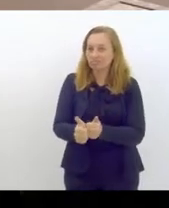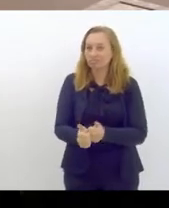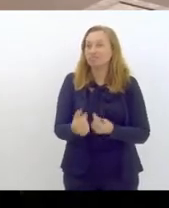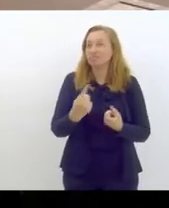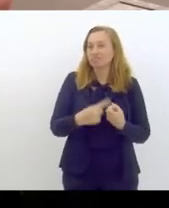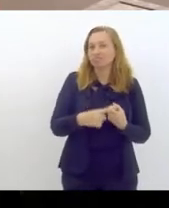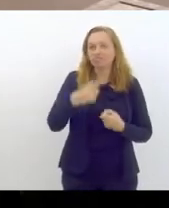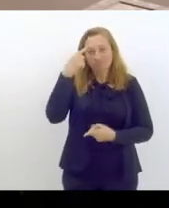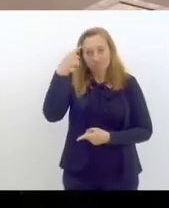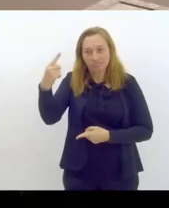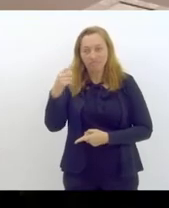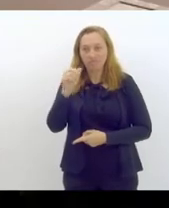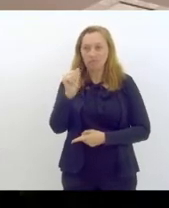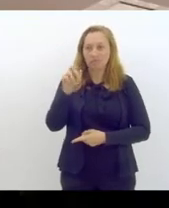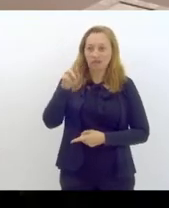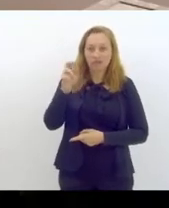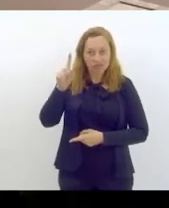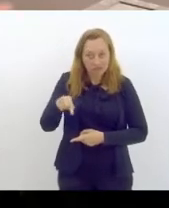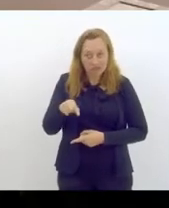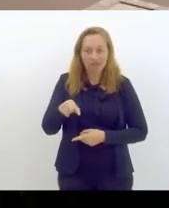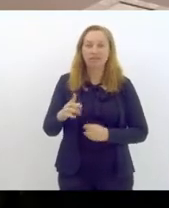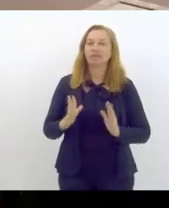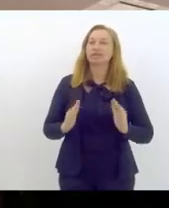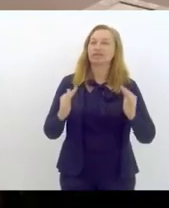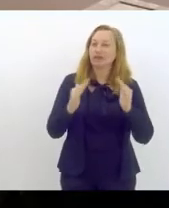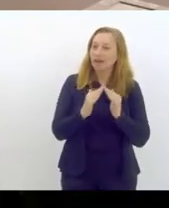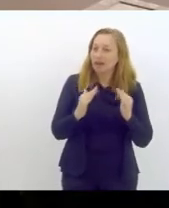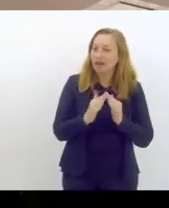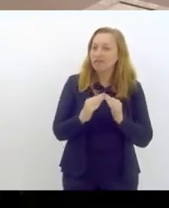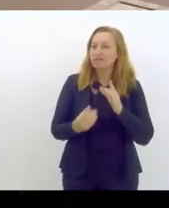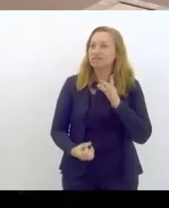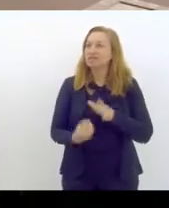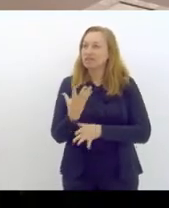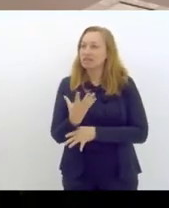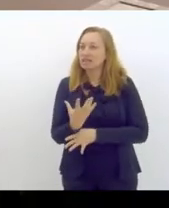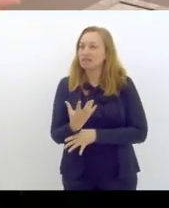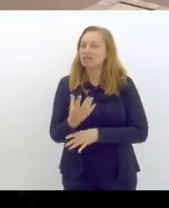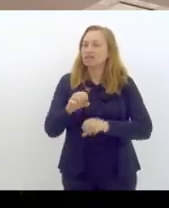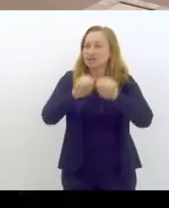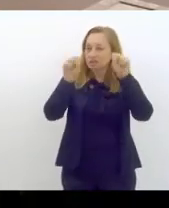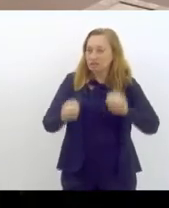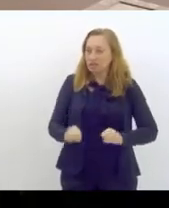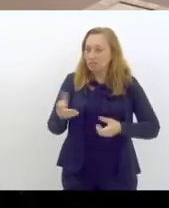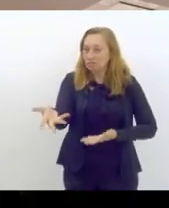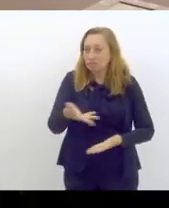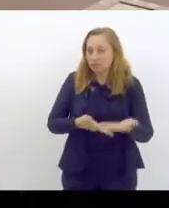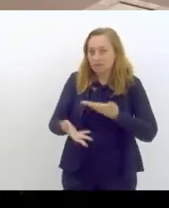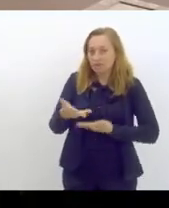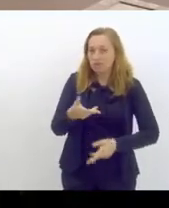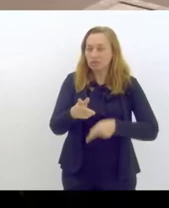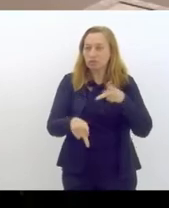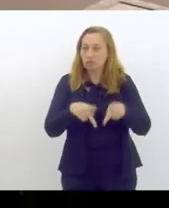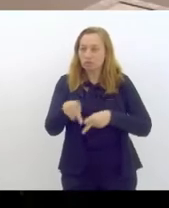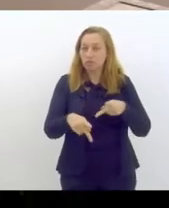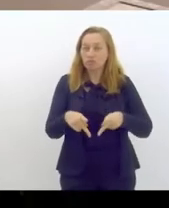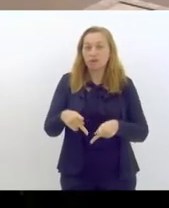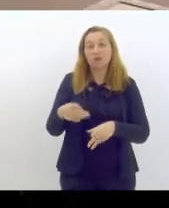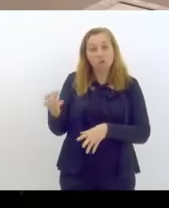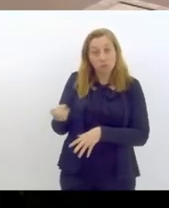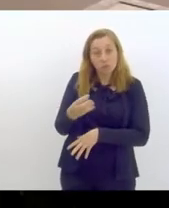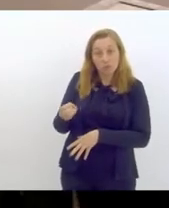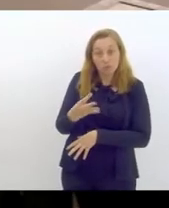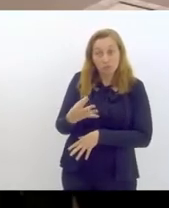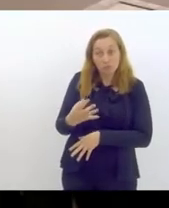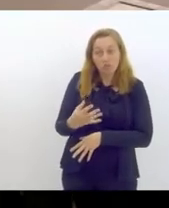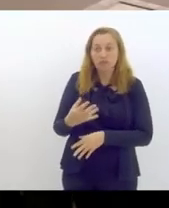essa ideia do André e da casa de criar sistemas de participação popular são inovadores, e muitas